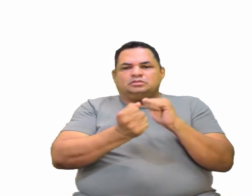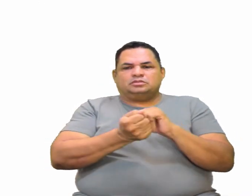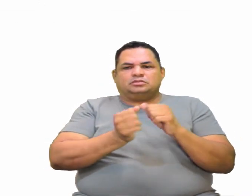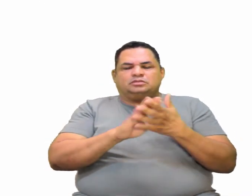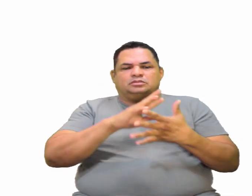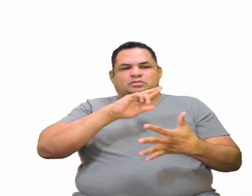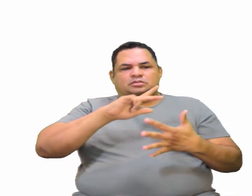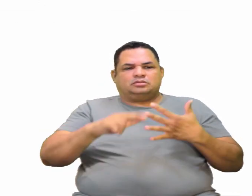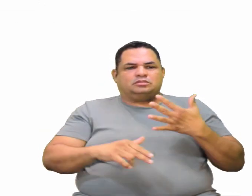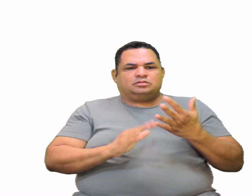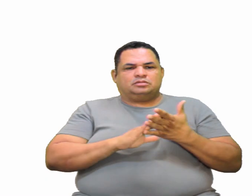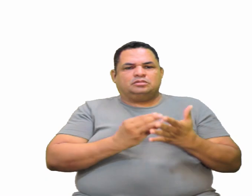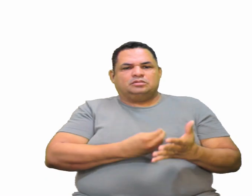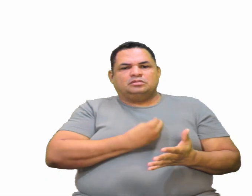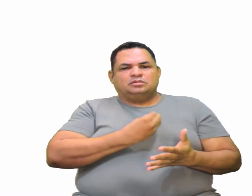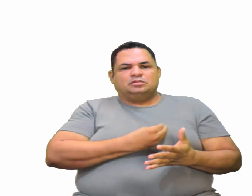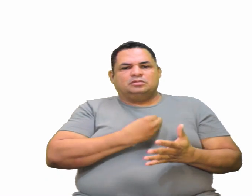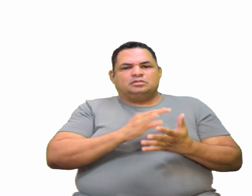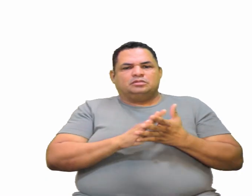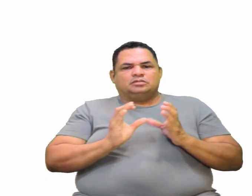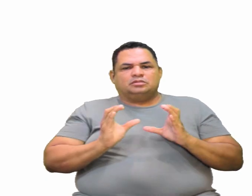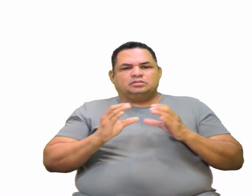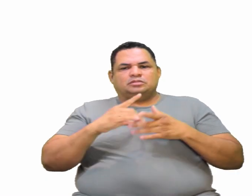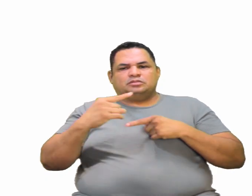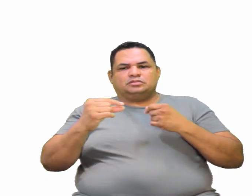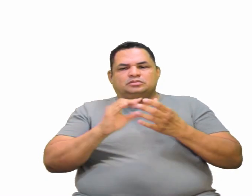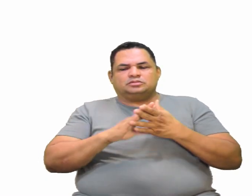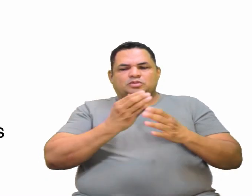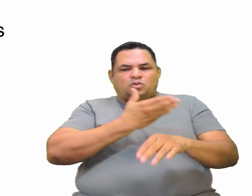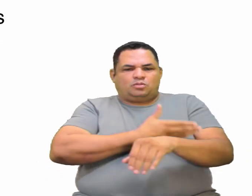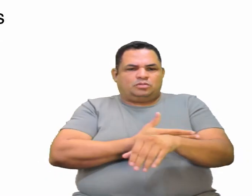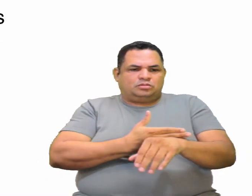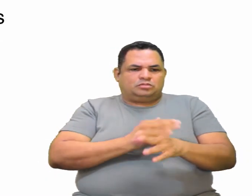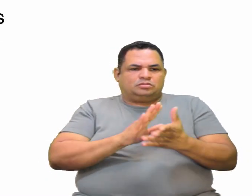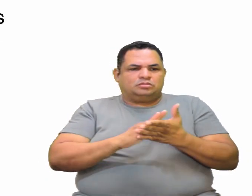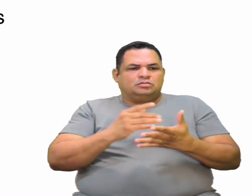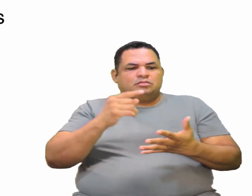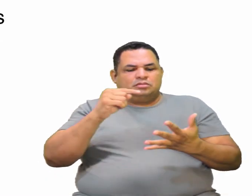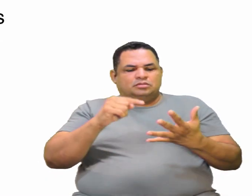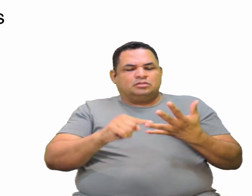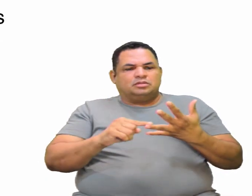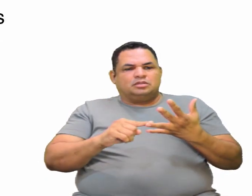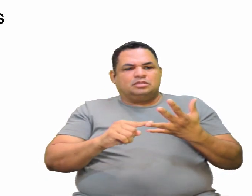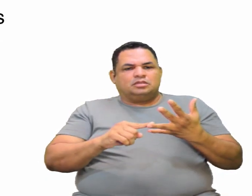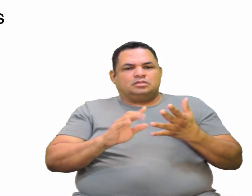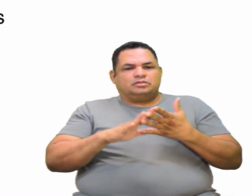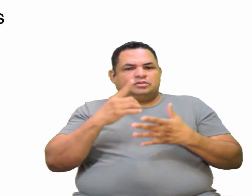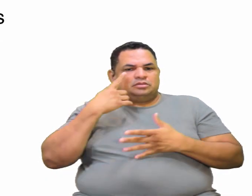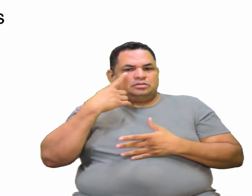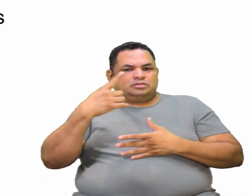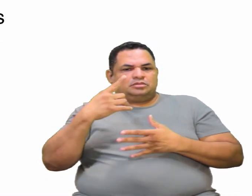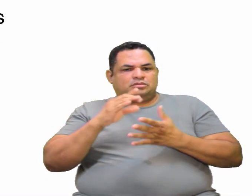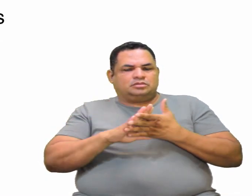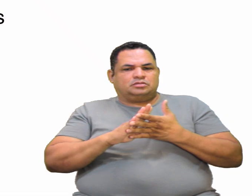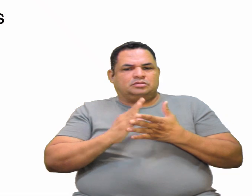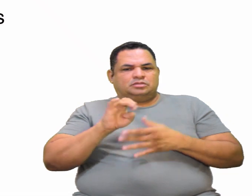espécies. C. sobreviveram às pressões seletivas com esses comportamentos. D. observaram esses animais com